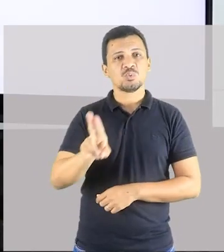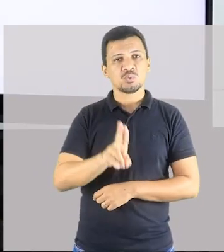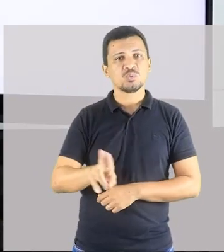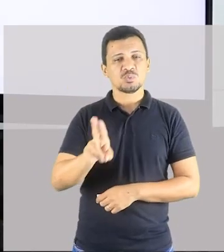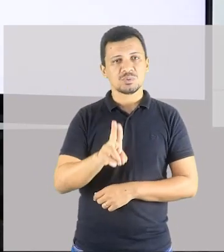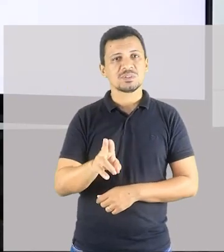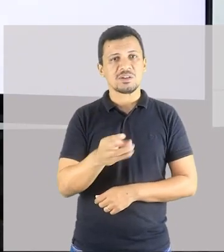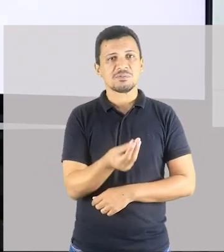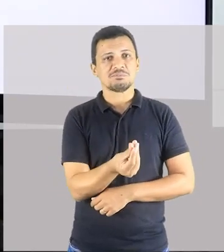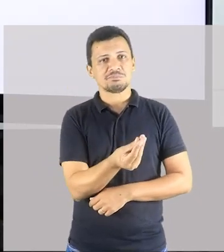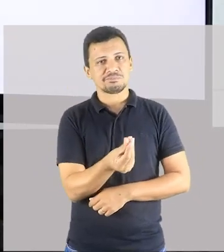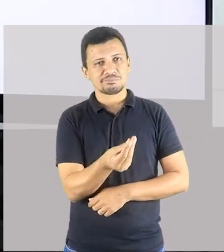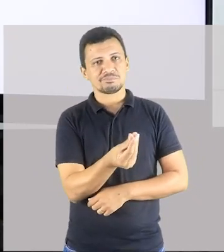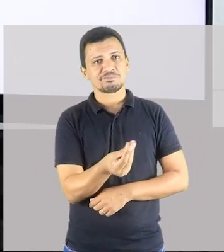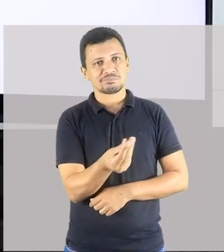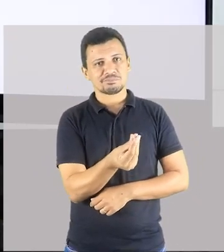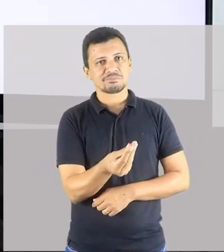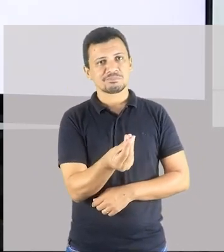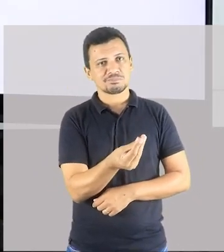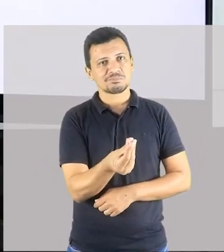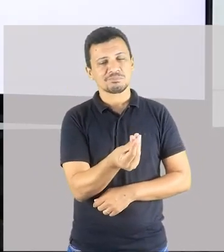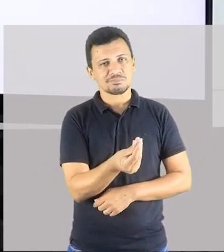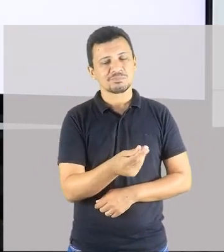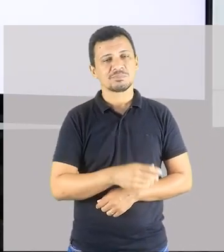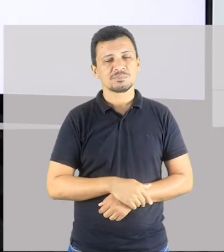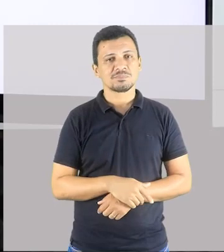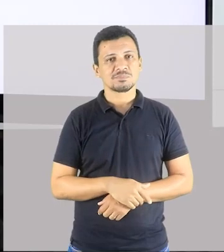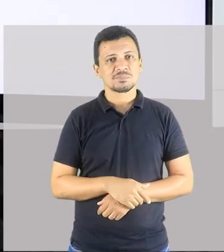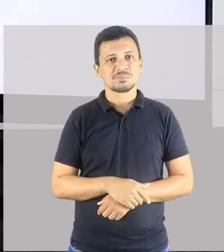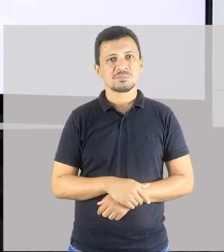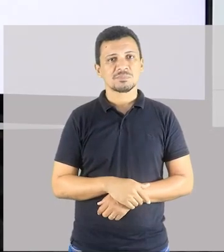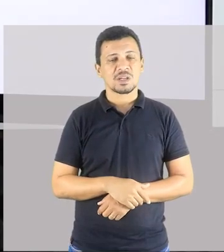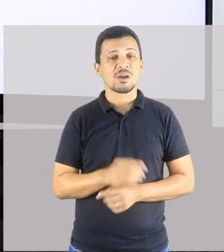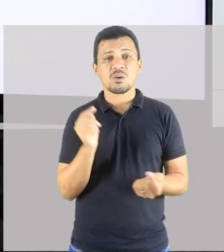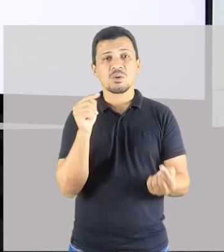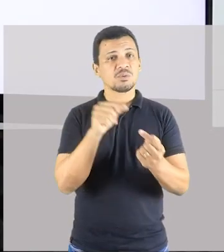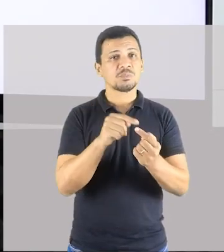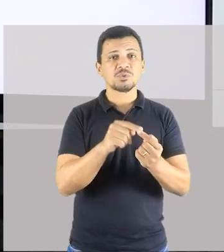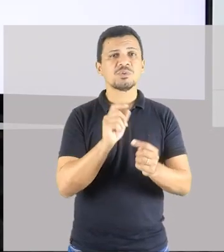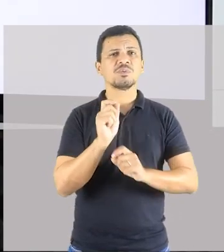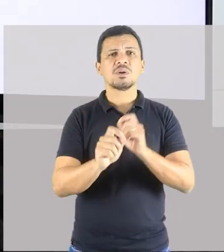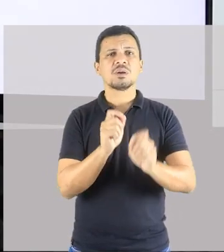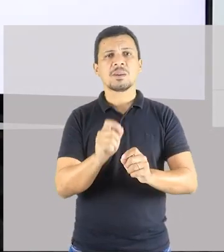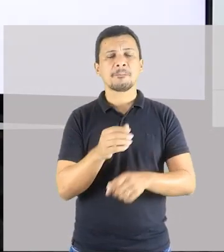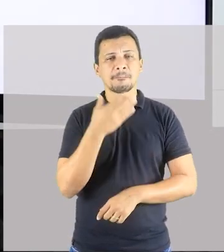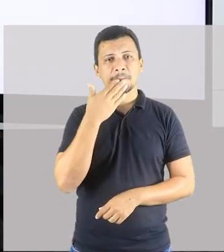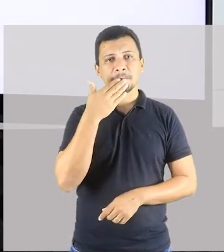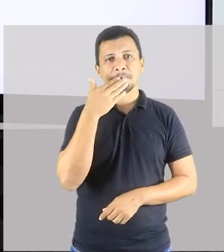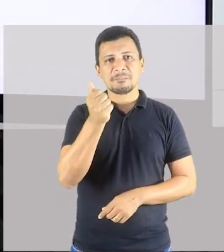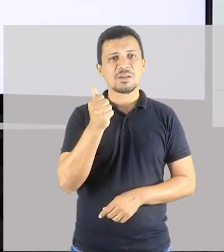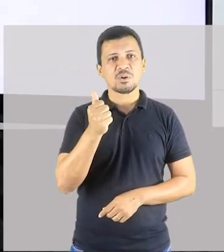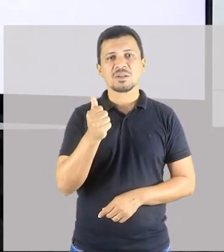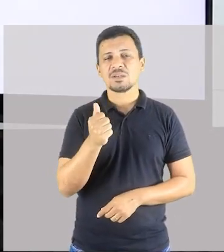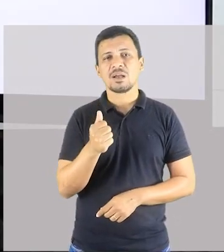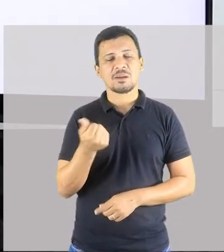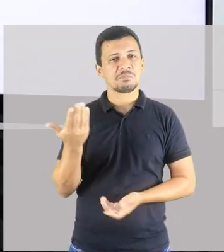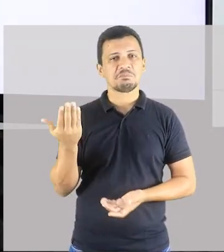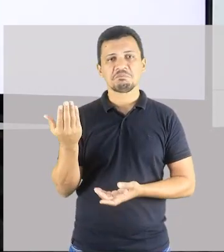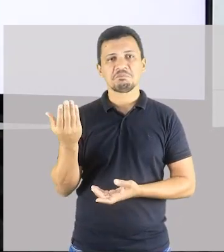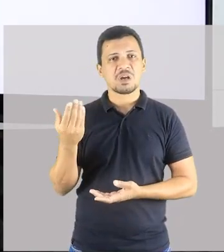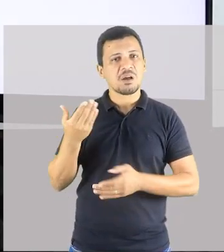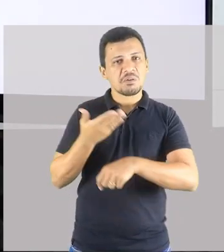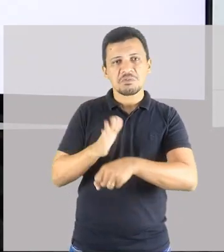utilizava essas substâncias, tá, na busca de melhorar a sua performance dentro